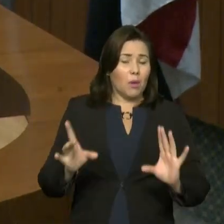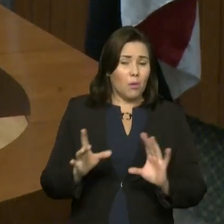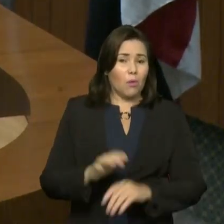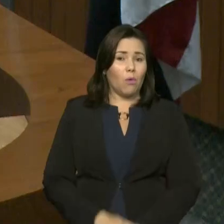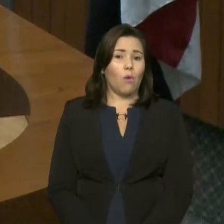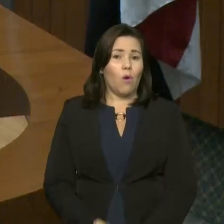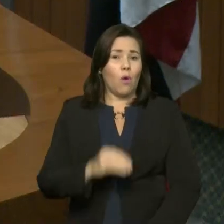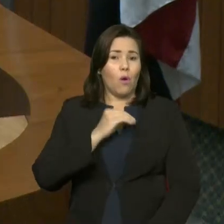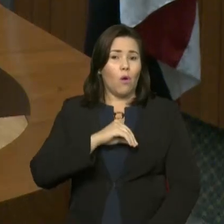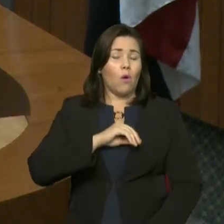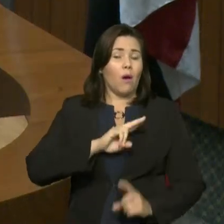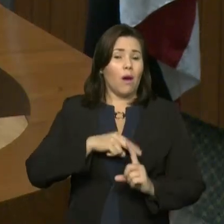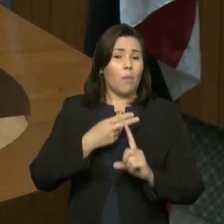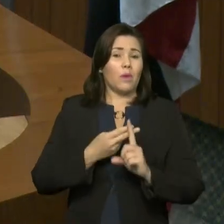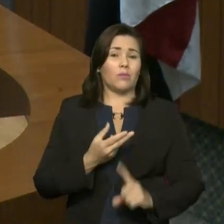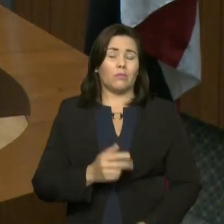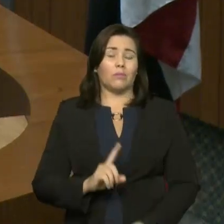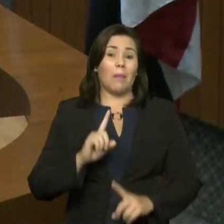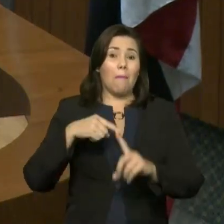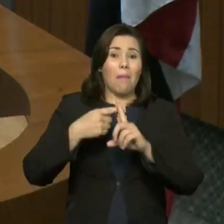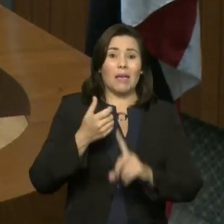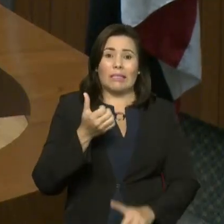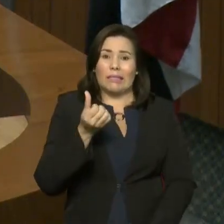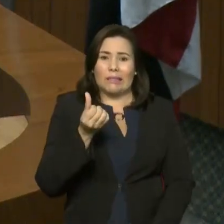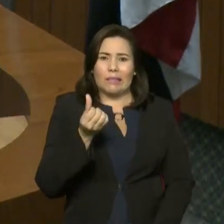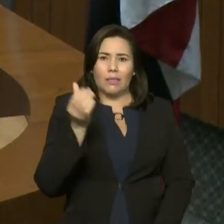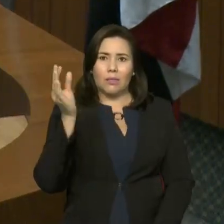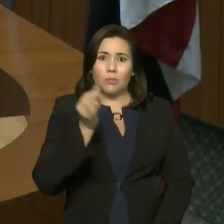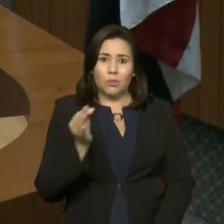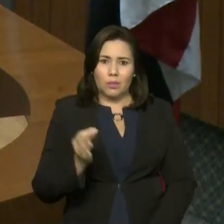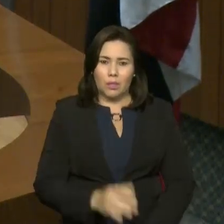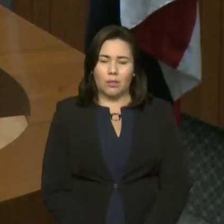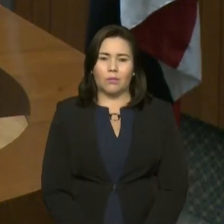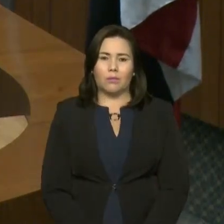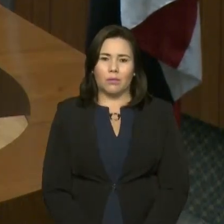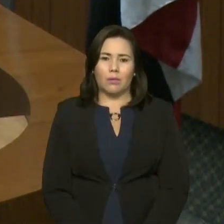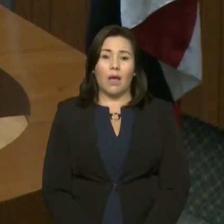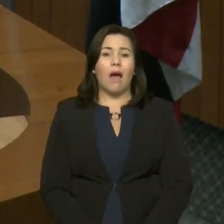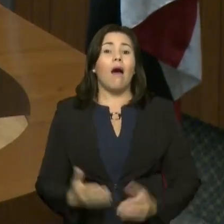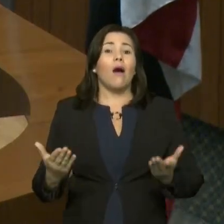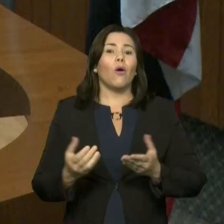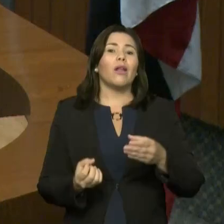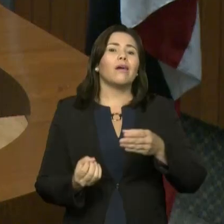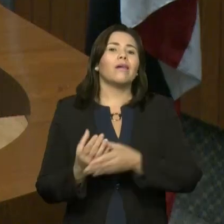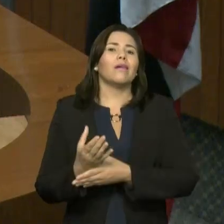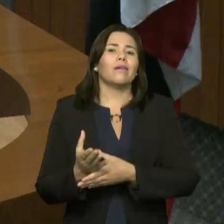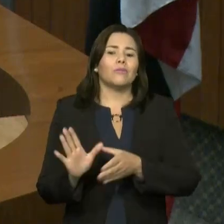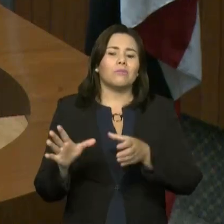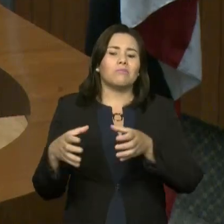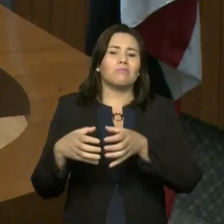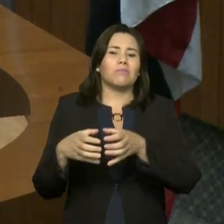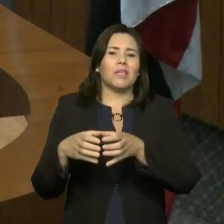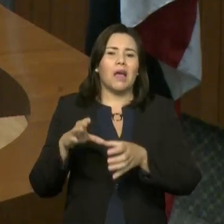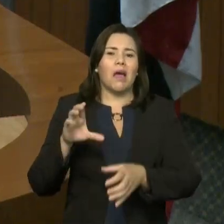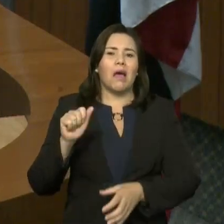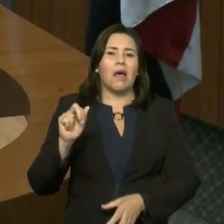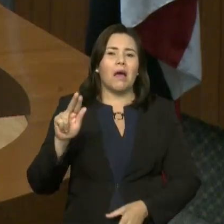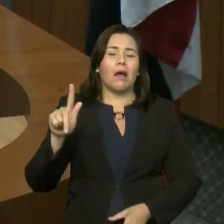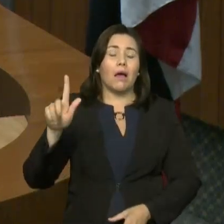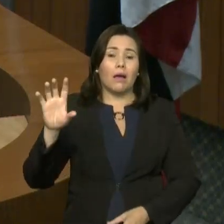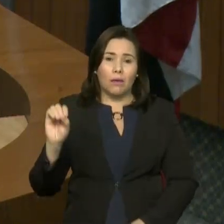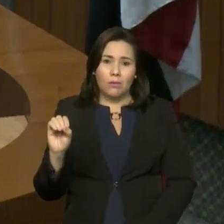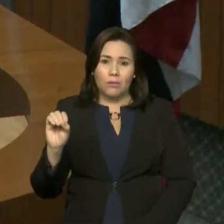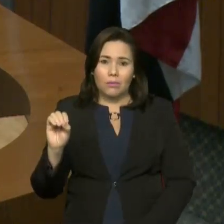3 vezes. Ele está criando gratificações especiais para o gabinete militar do